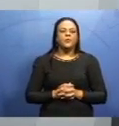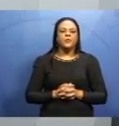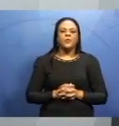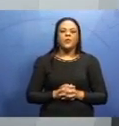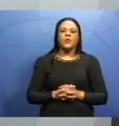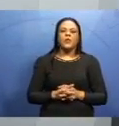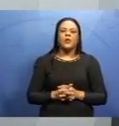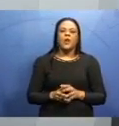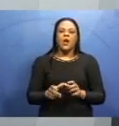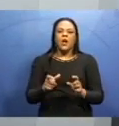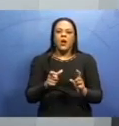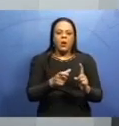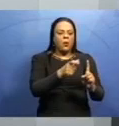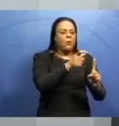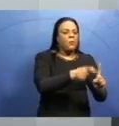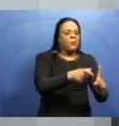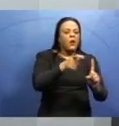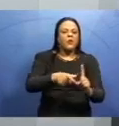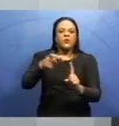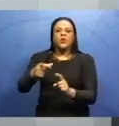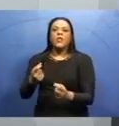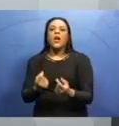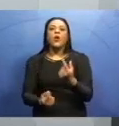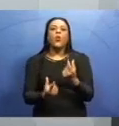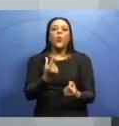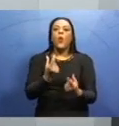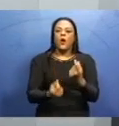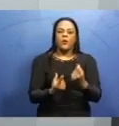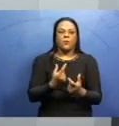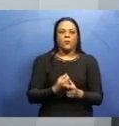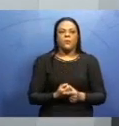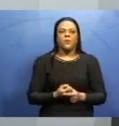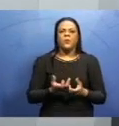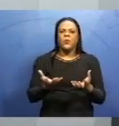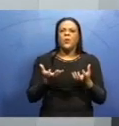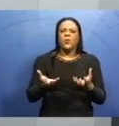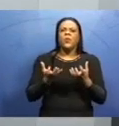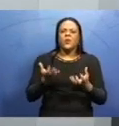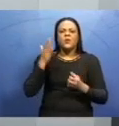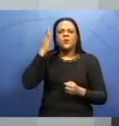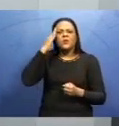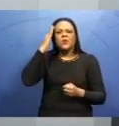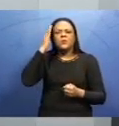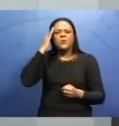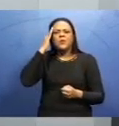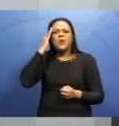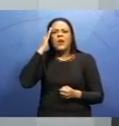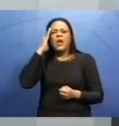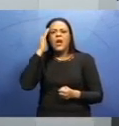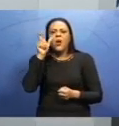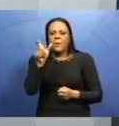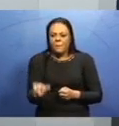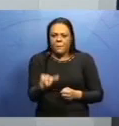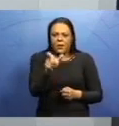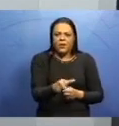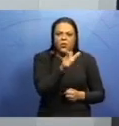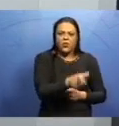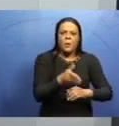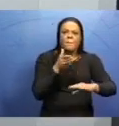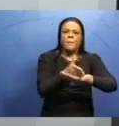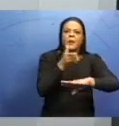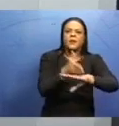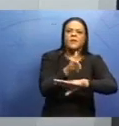Quais os personagens da história? Aqui, com essa pergunta, eu quero saber quais os personagens participaram dessa